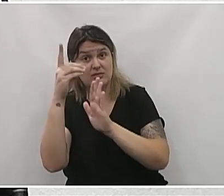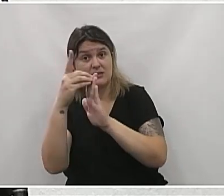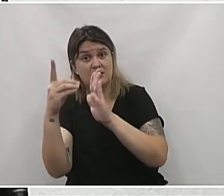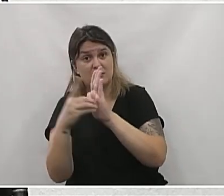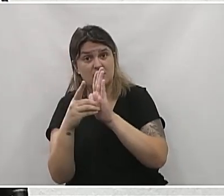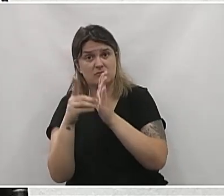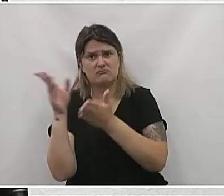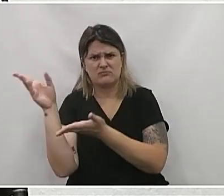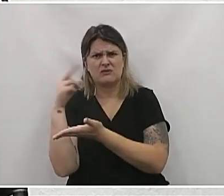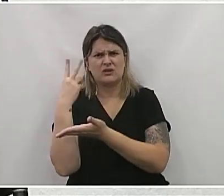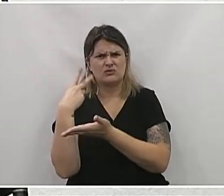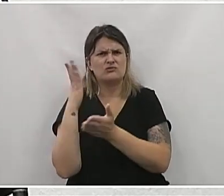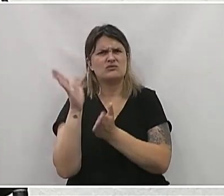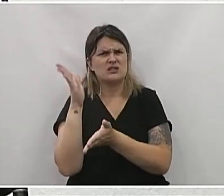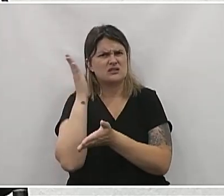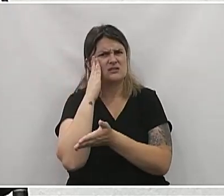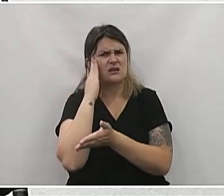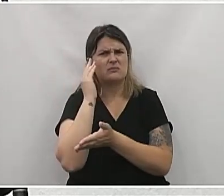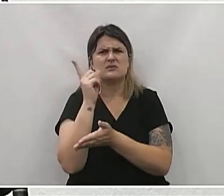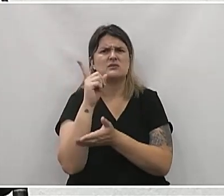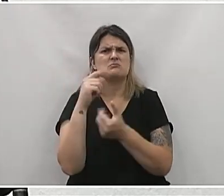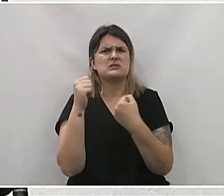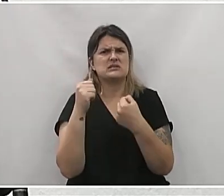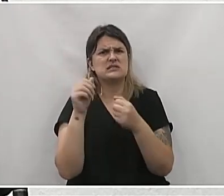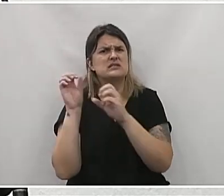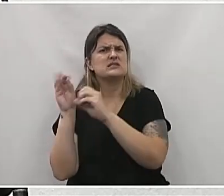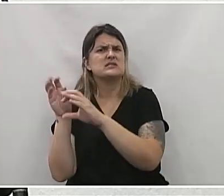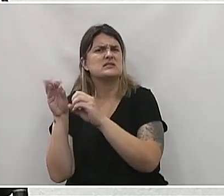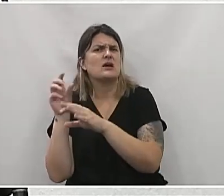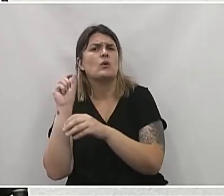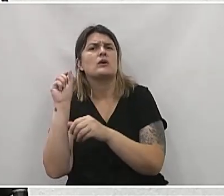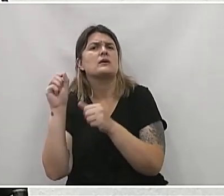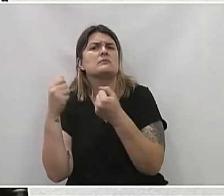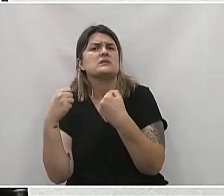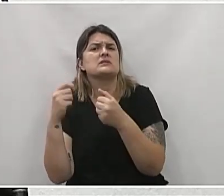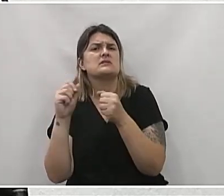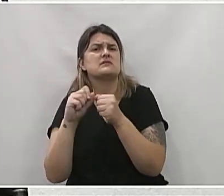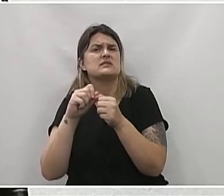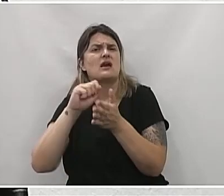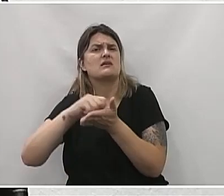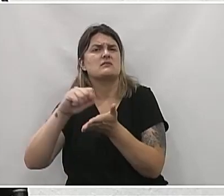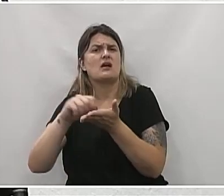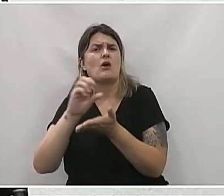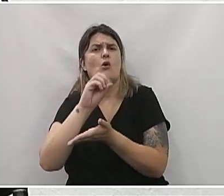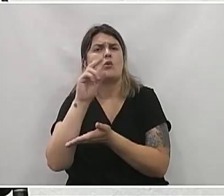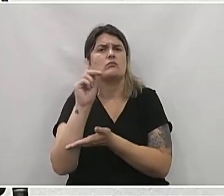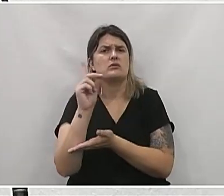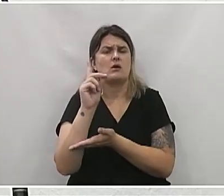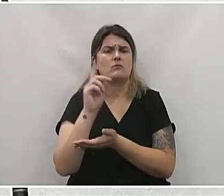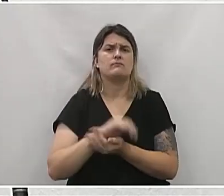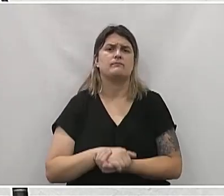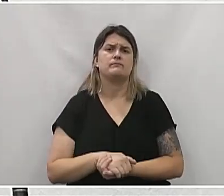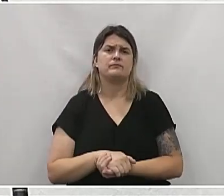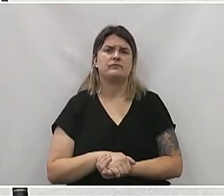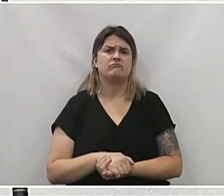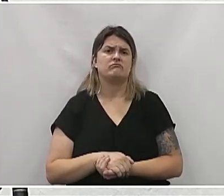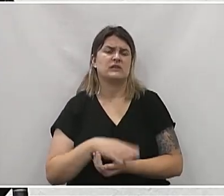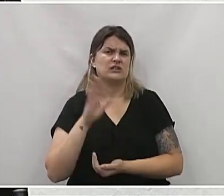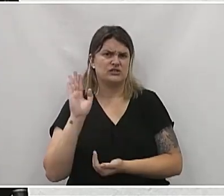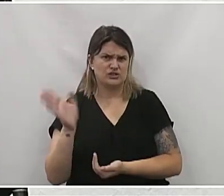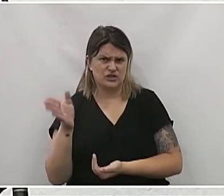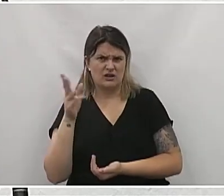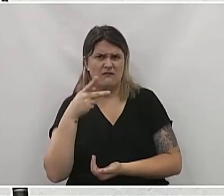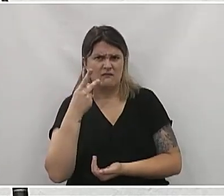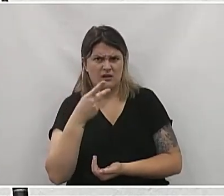que o vereador já está bem crescidinho, que não precisamos pegar na mão para o vereador saber o que tem que assinar, o que não tem, né? Como já falamos